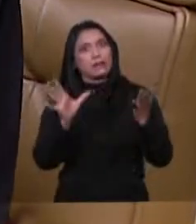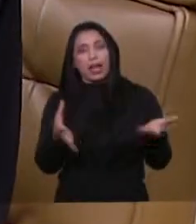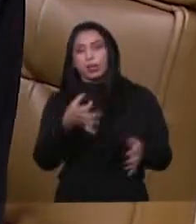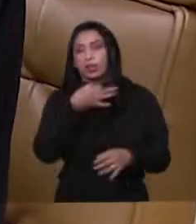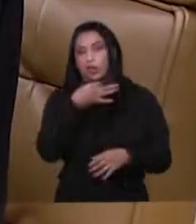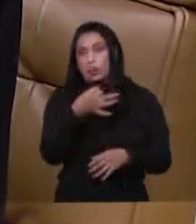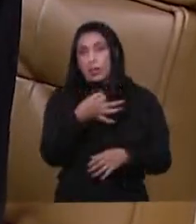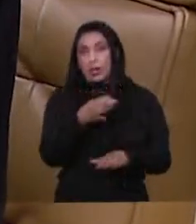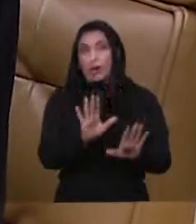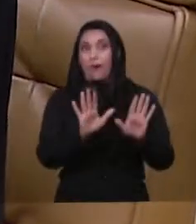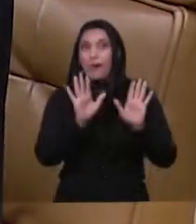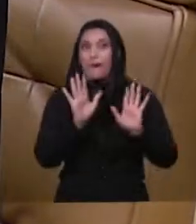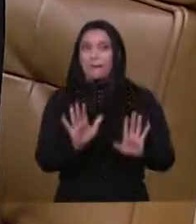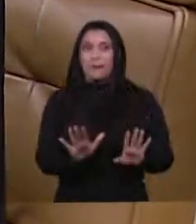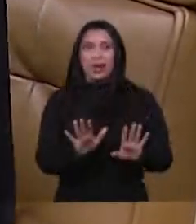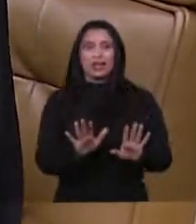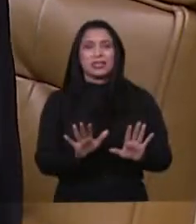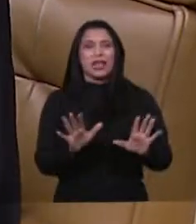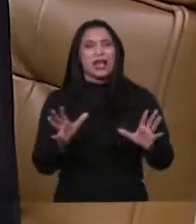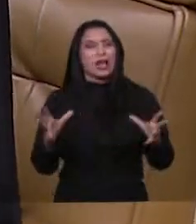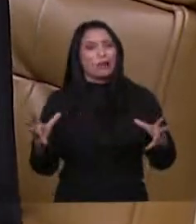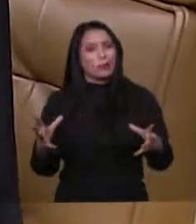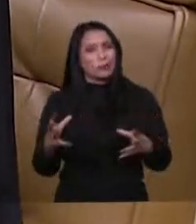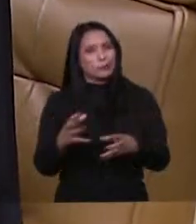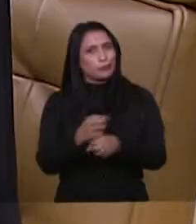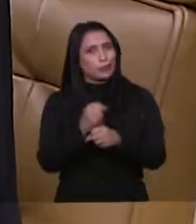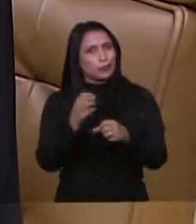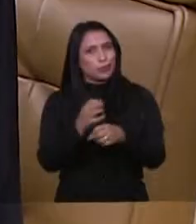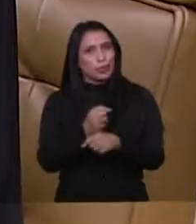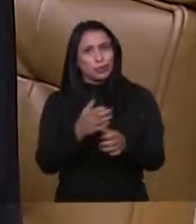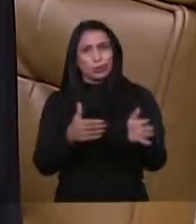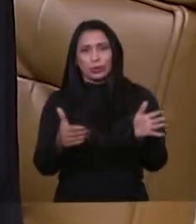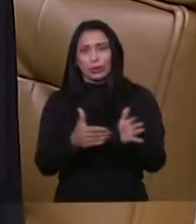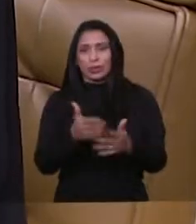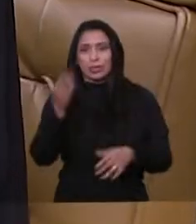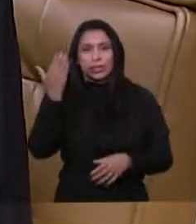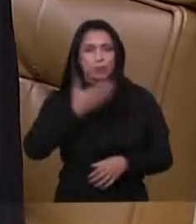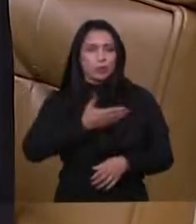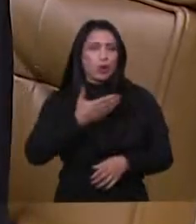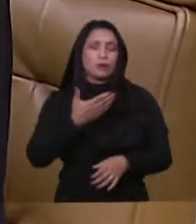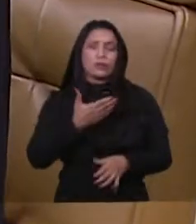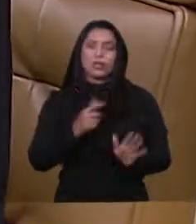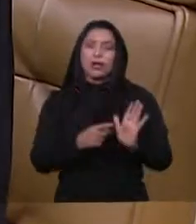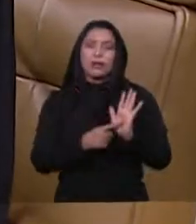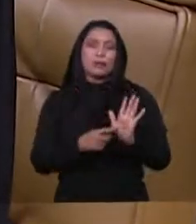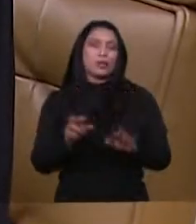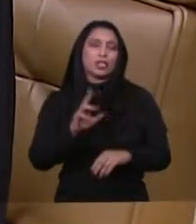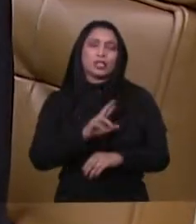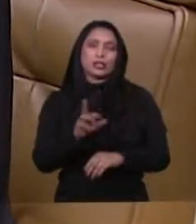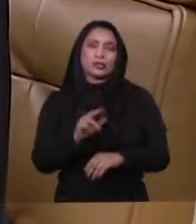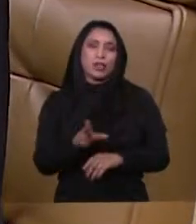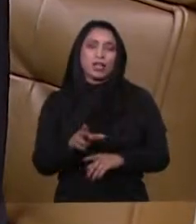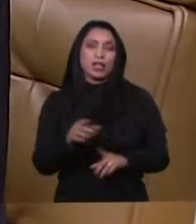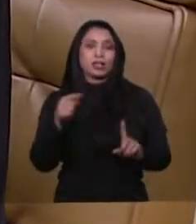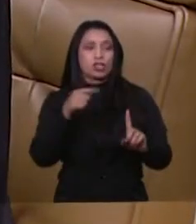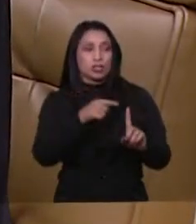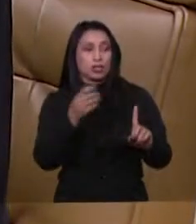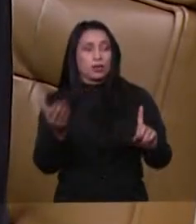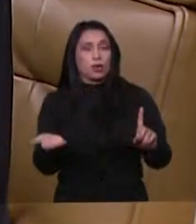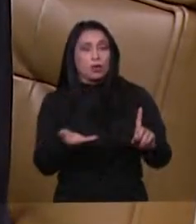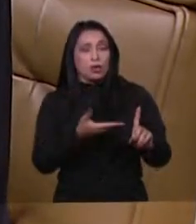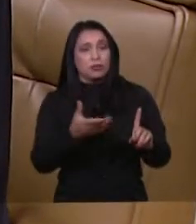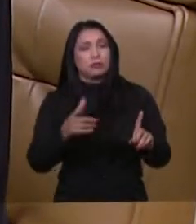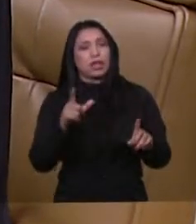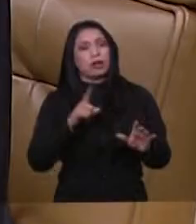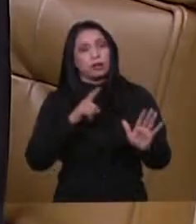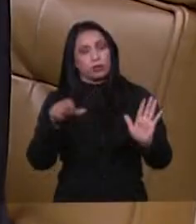se sustenta diante do conjunto probatório coligido. Para o voto, excelentíssimo senhor ministro Cristiano Zanin, ministro do STF. Para a consumação